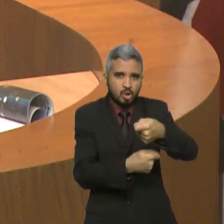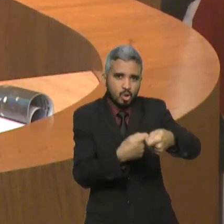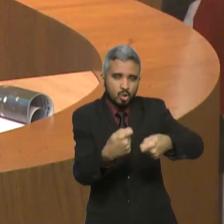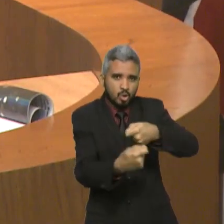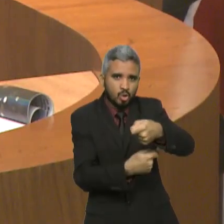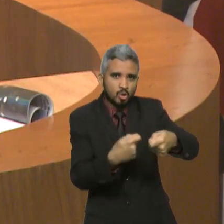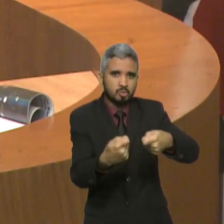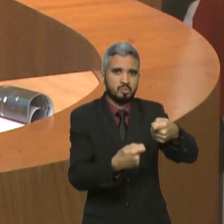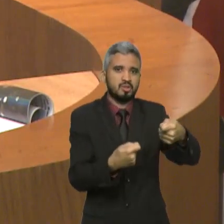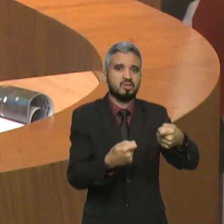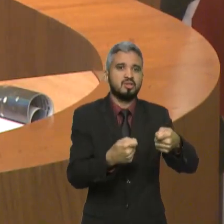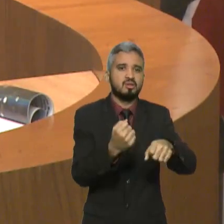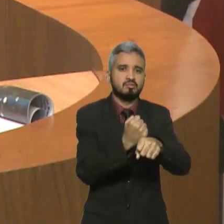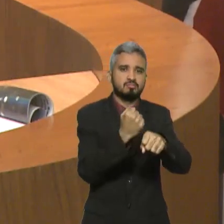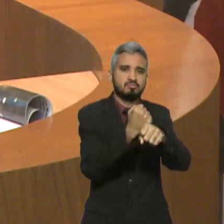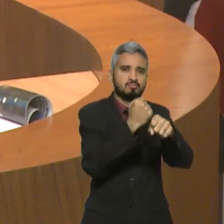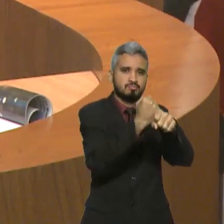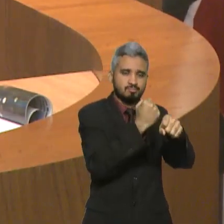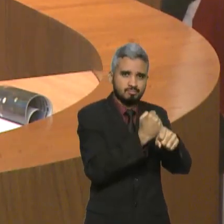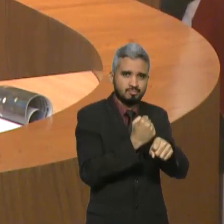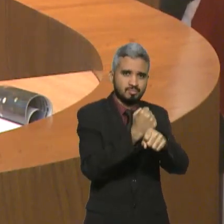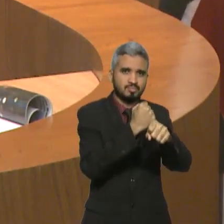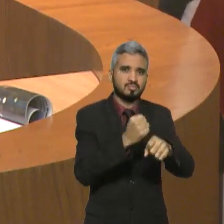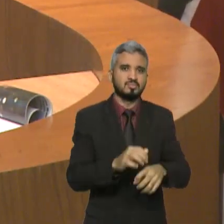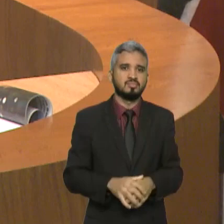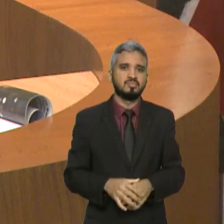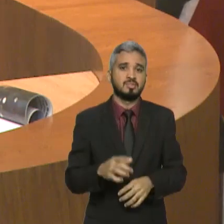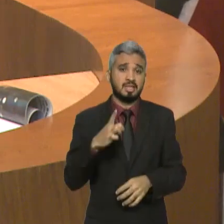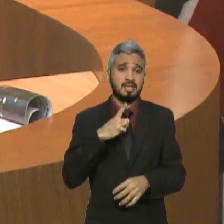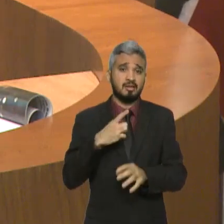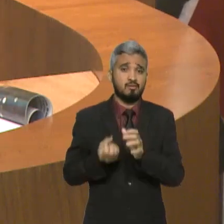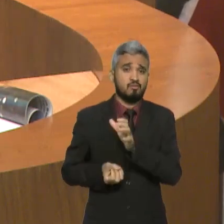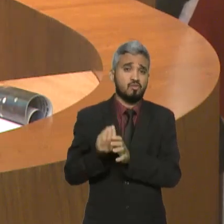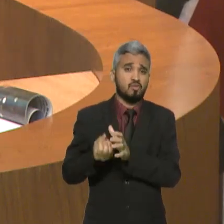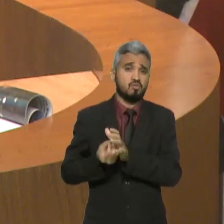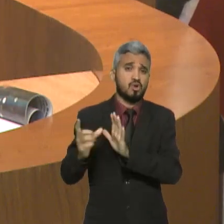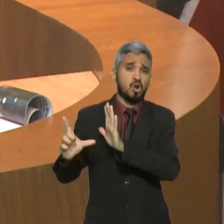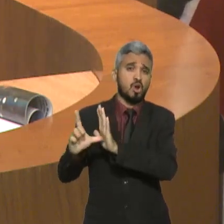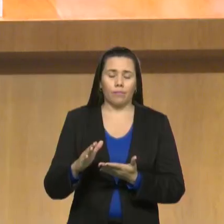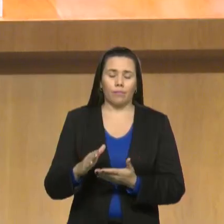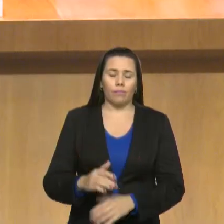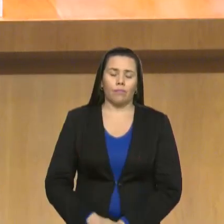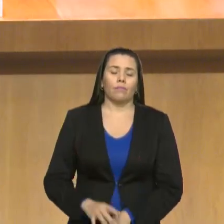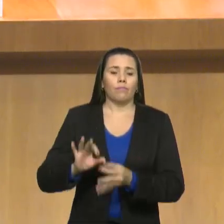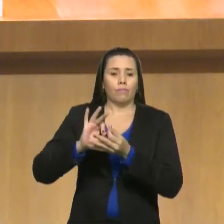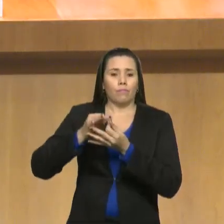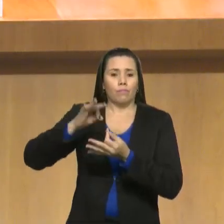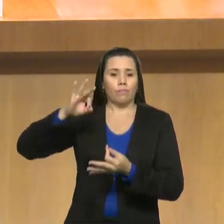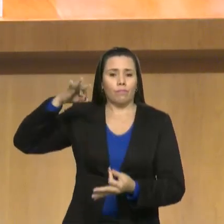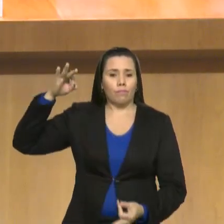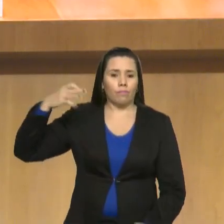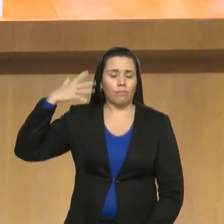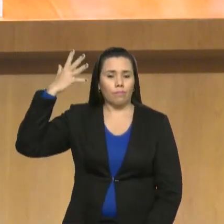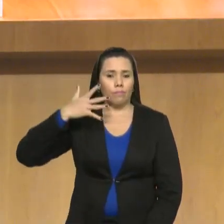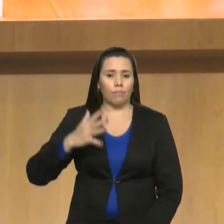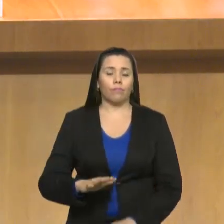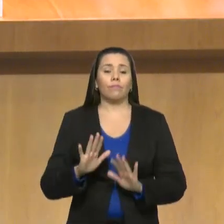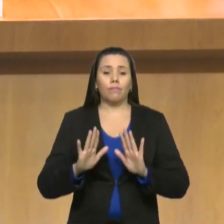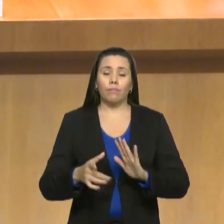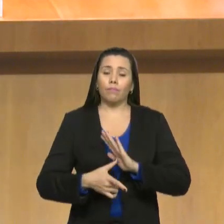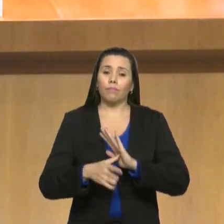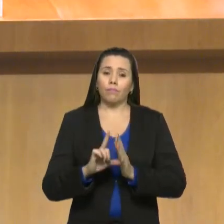aqui de estar com o obras realizadas na cidade de Timon durante o governo do ex-presidente Lula o plenário da Assembleia